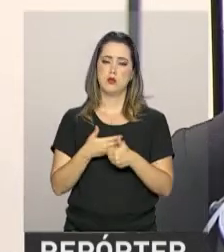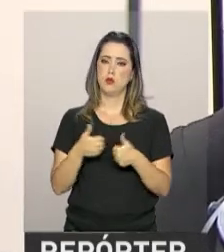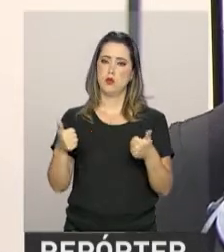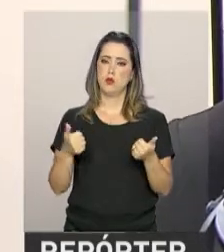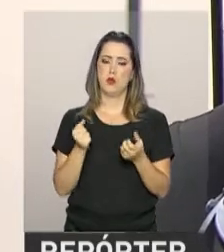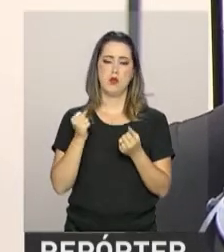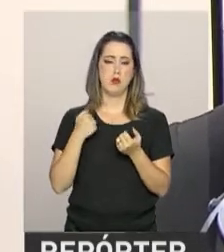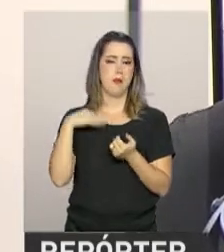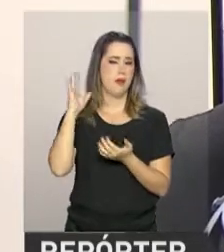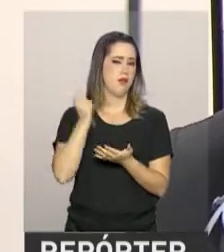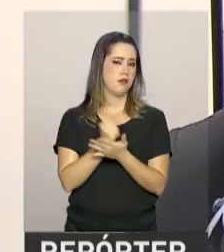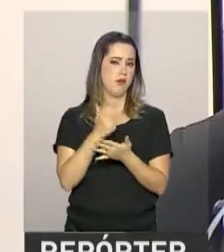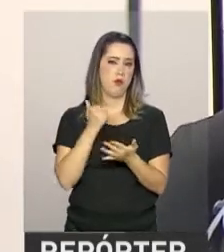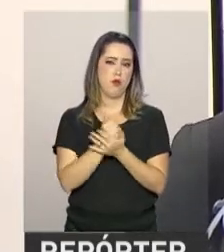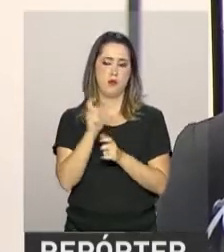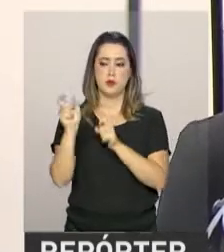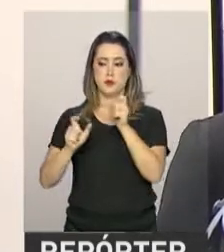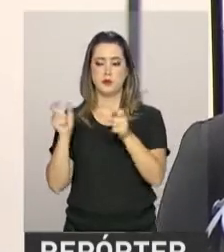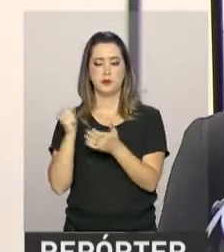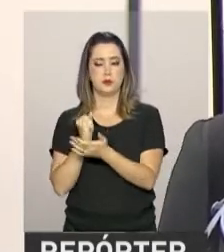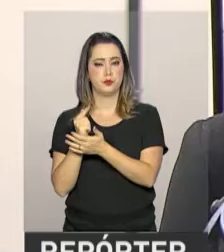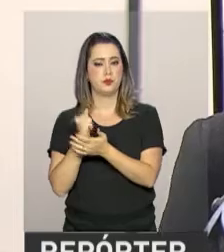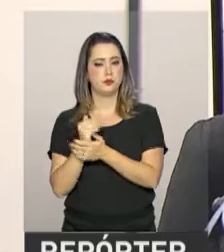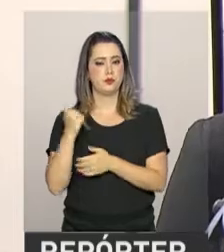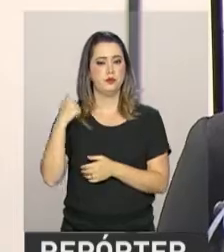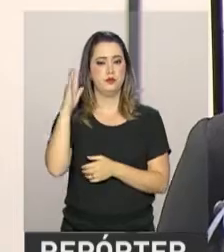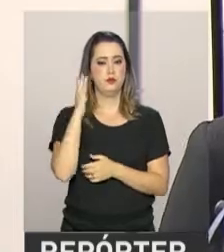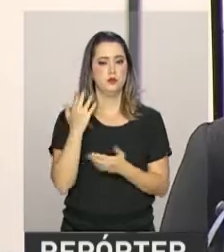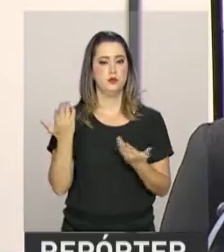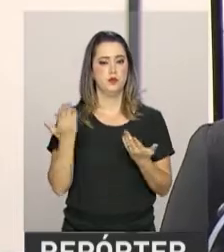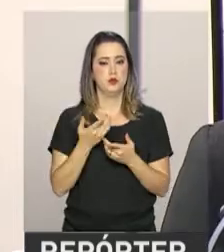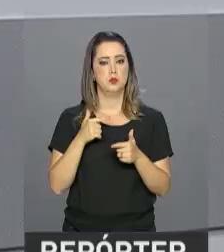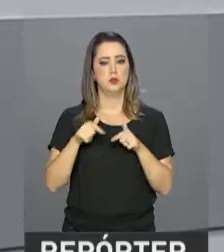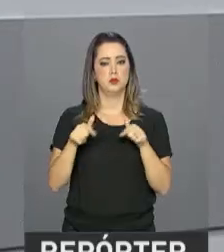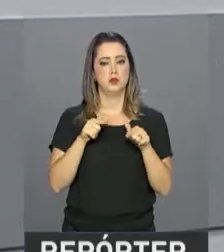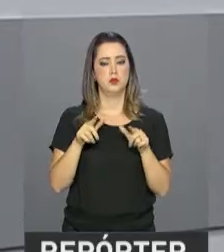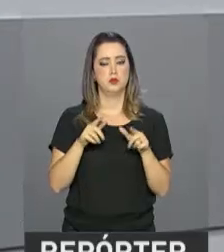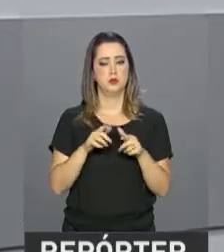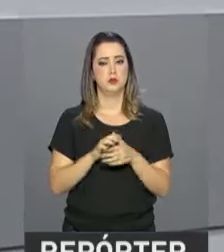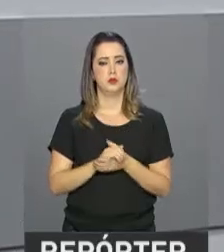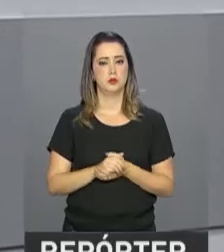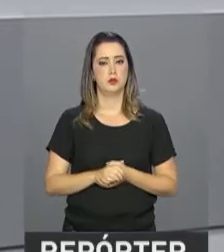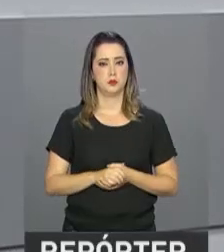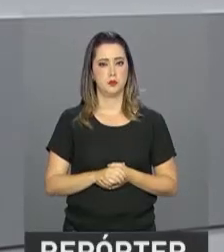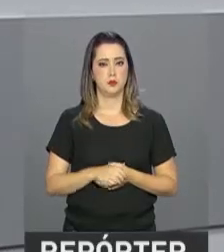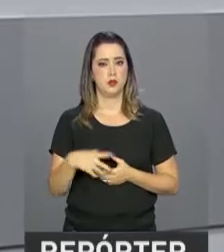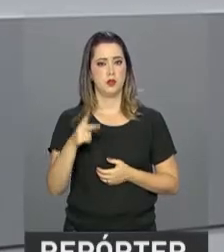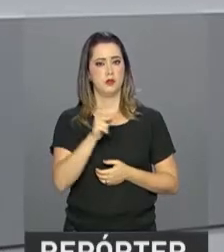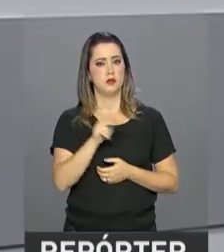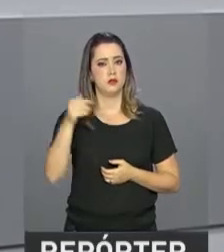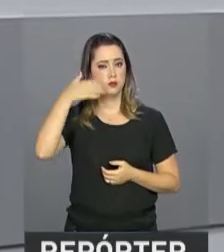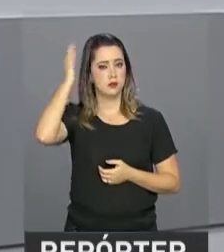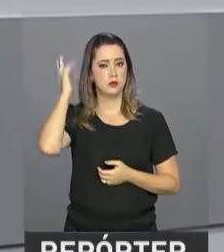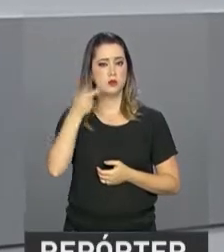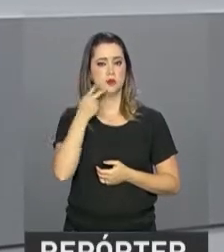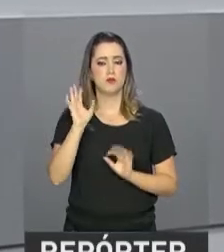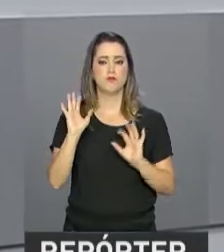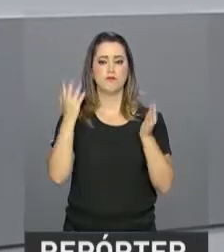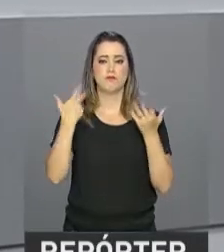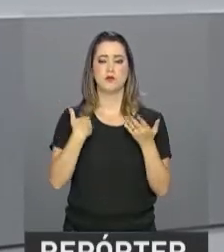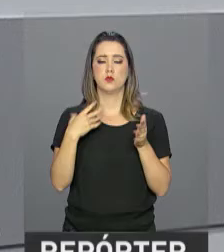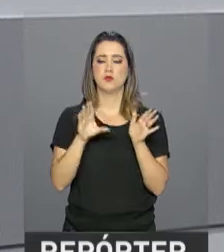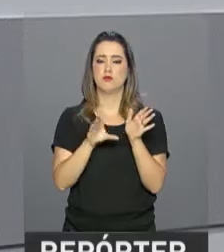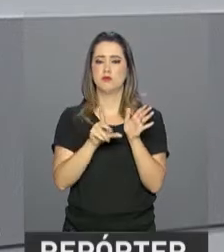mais o consumo é a despeito de um fraco crescimento maior do mercado de trabalho o presidente michel temer comemorou o